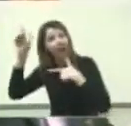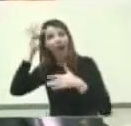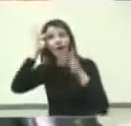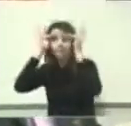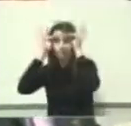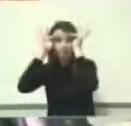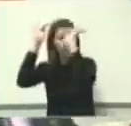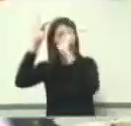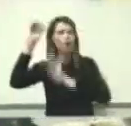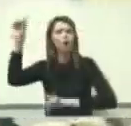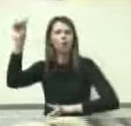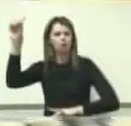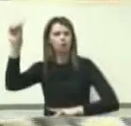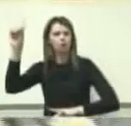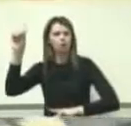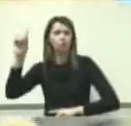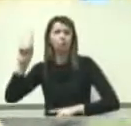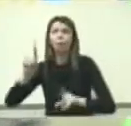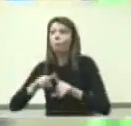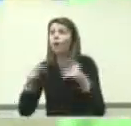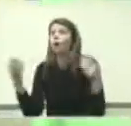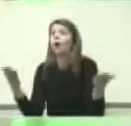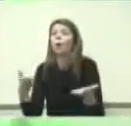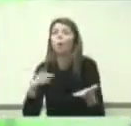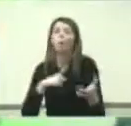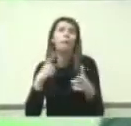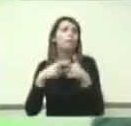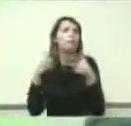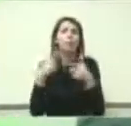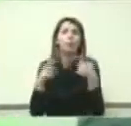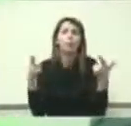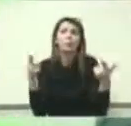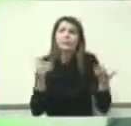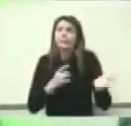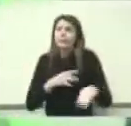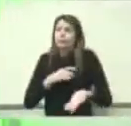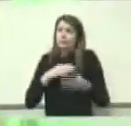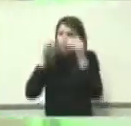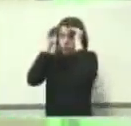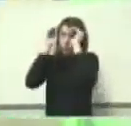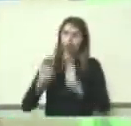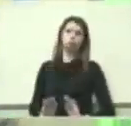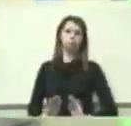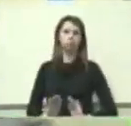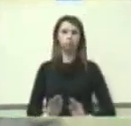mas vindo a tempestade trememos e trememos